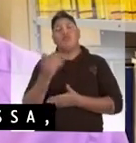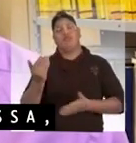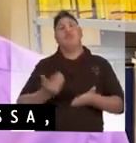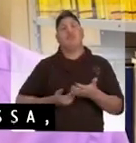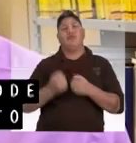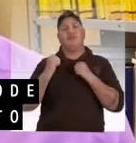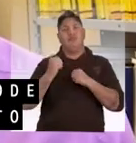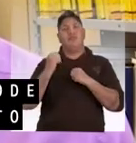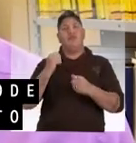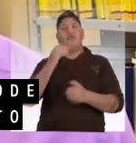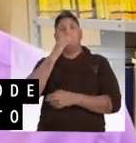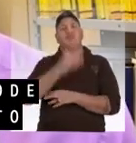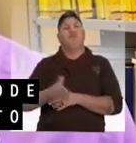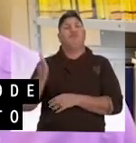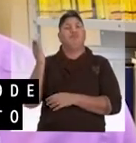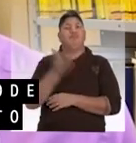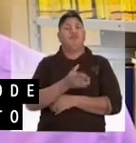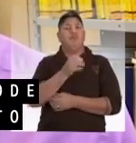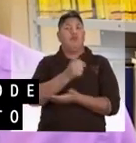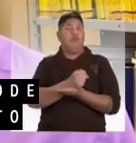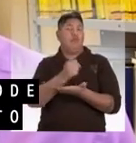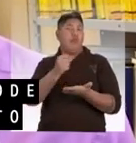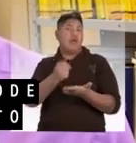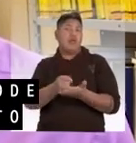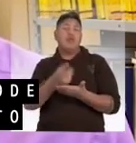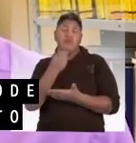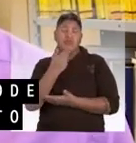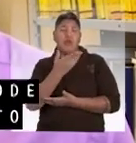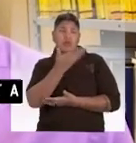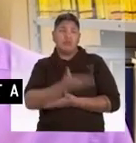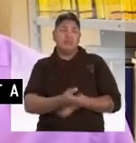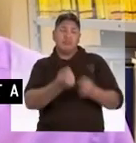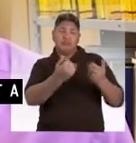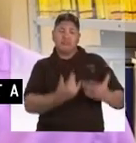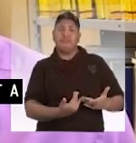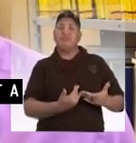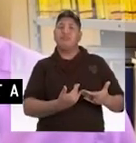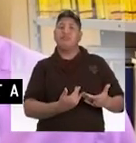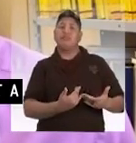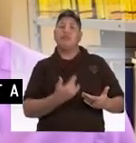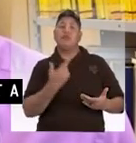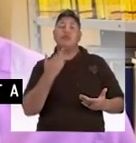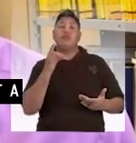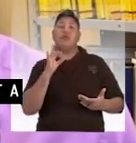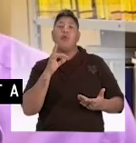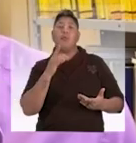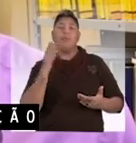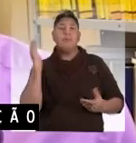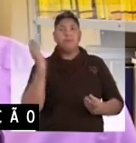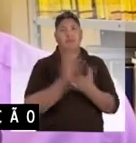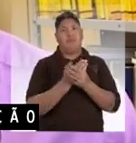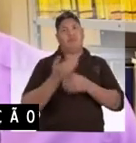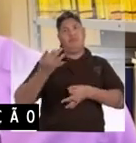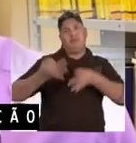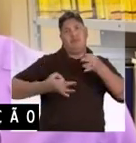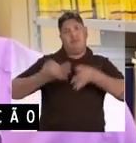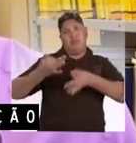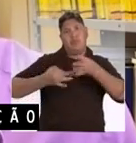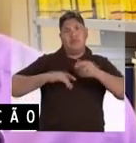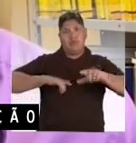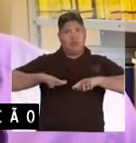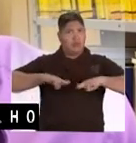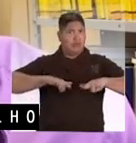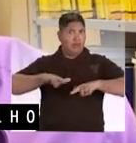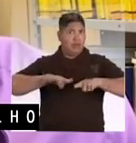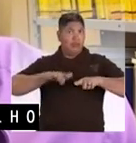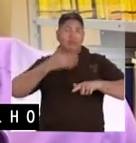essa, o trabalhador ele pode rescindir o contrato alegando esta justa causa do patrão, bastando para isso ajuizar uma ação